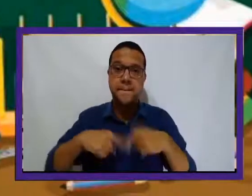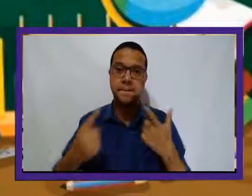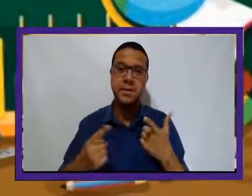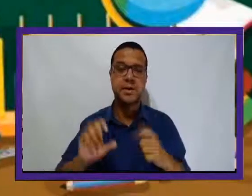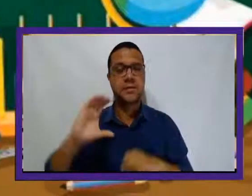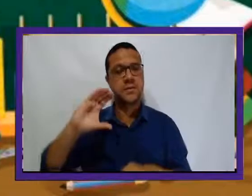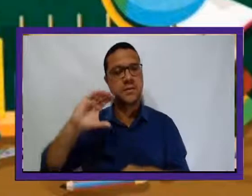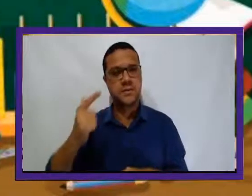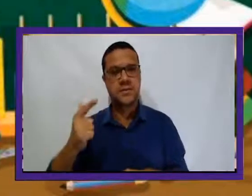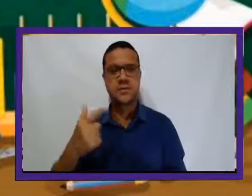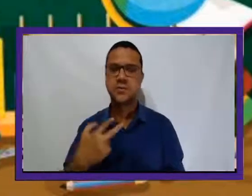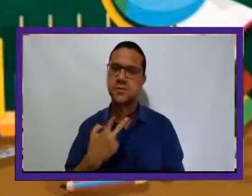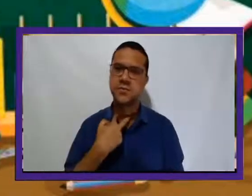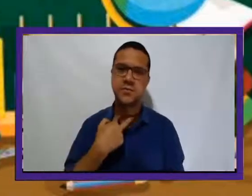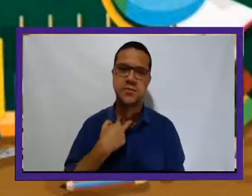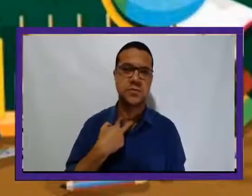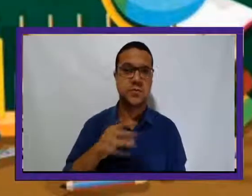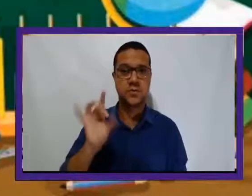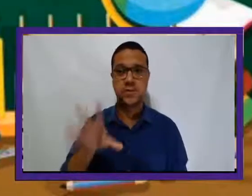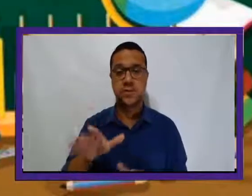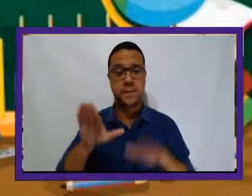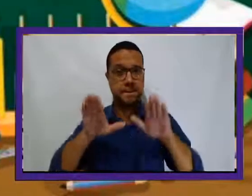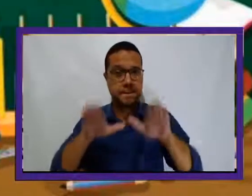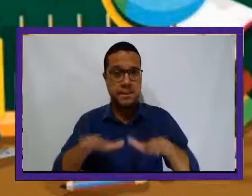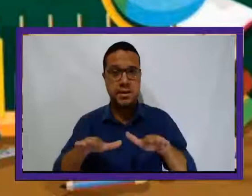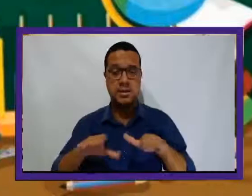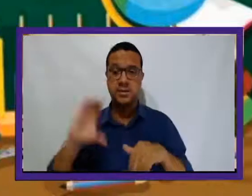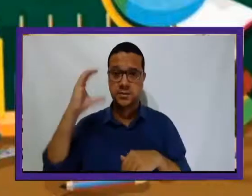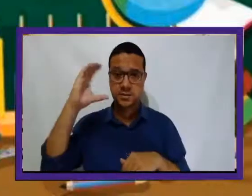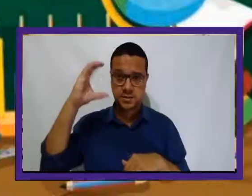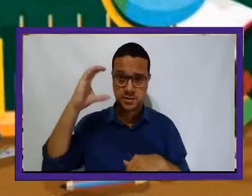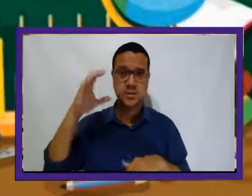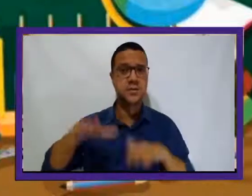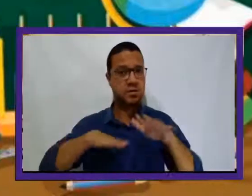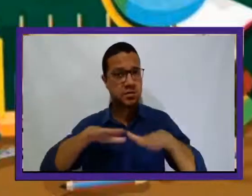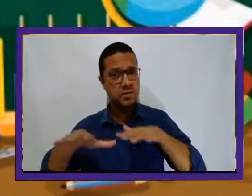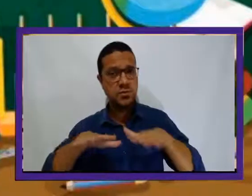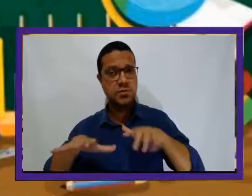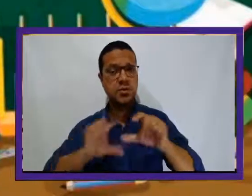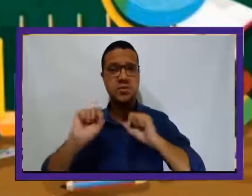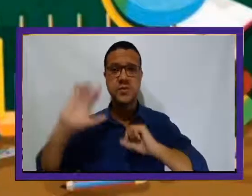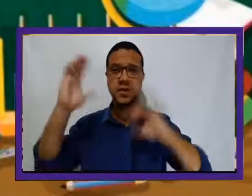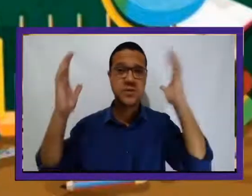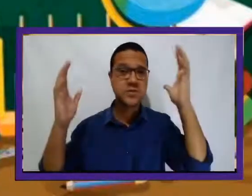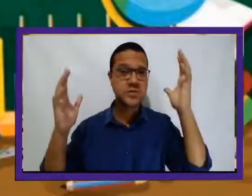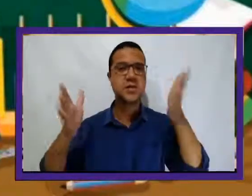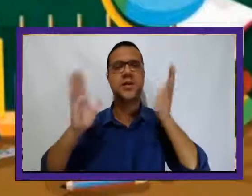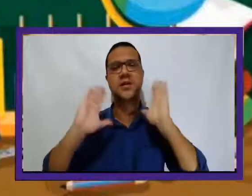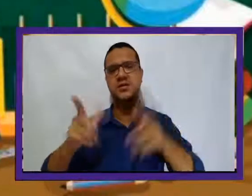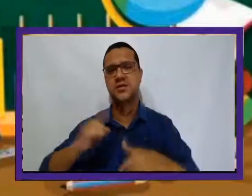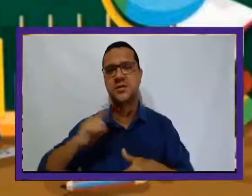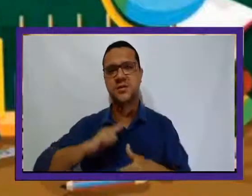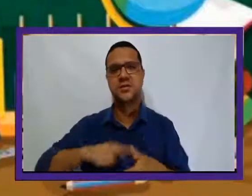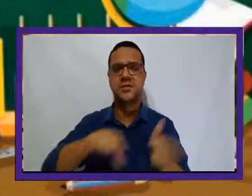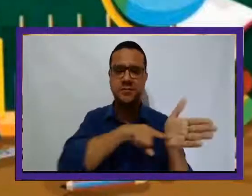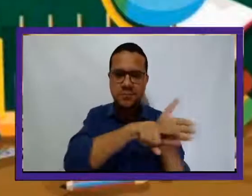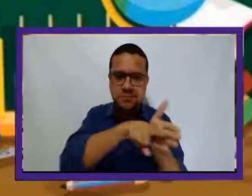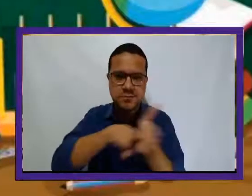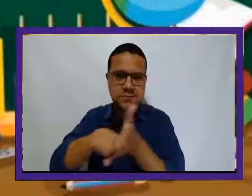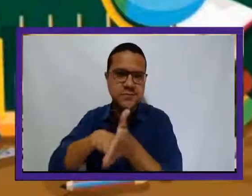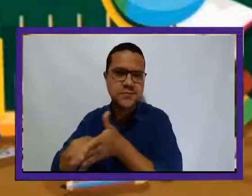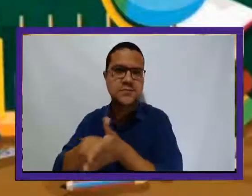Mas Claro A gente não pode Ficar estagnado A ciência É movimento E o que acontece Já existem